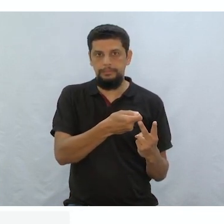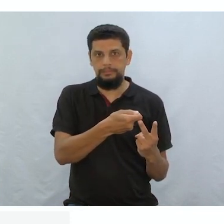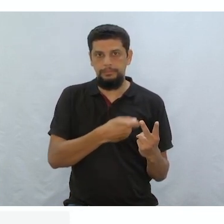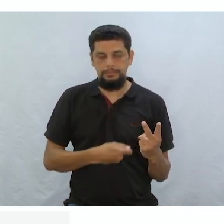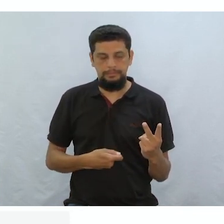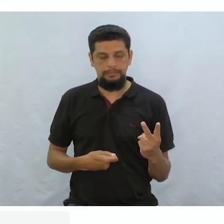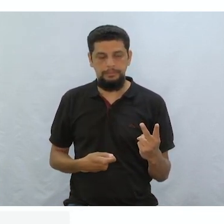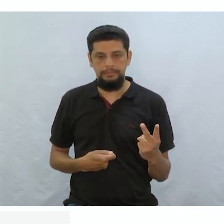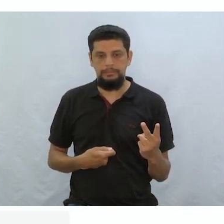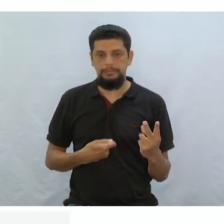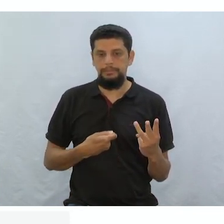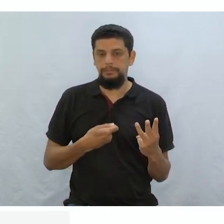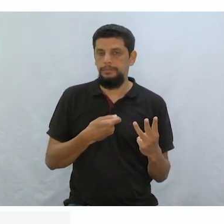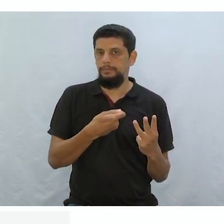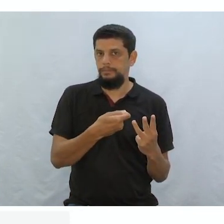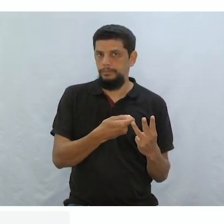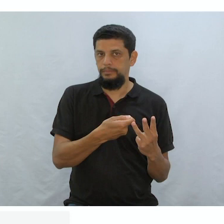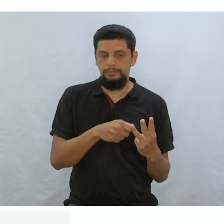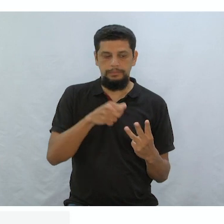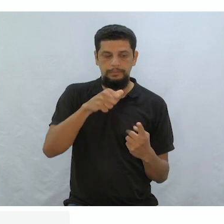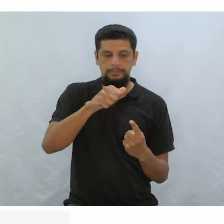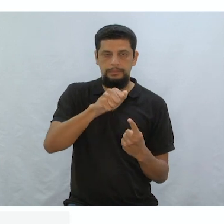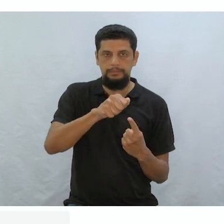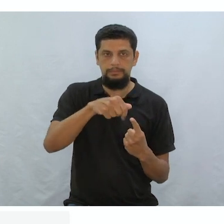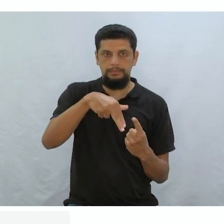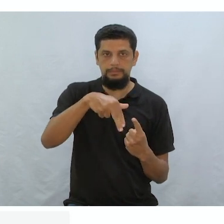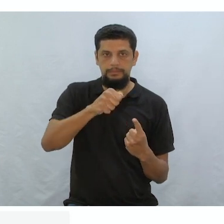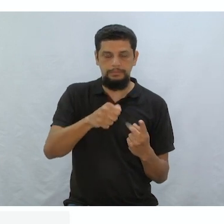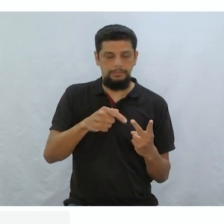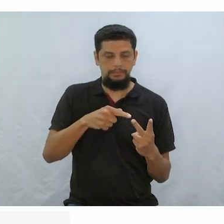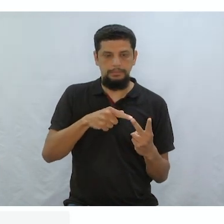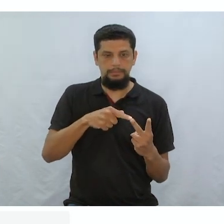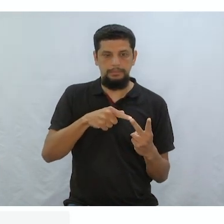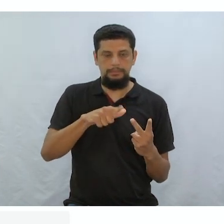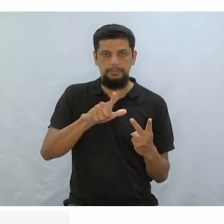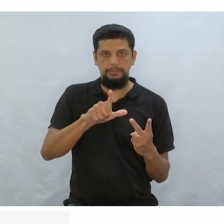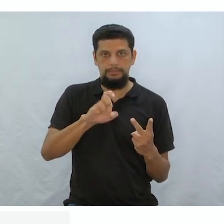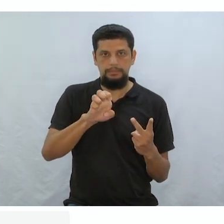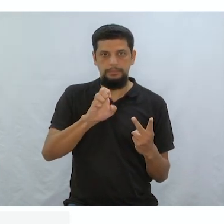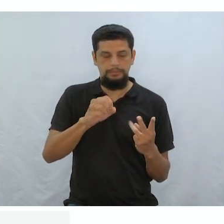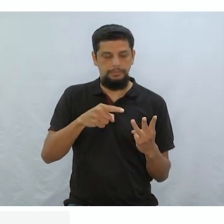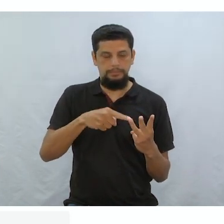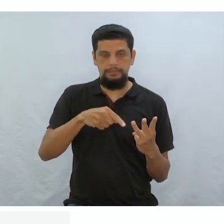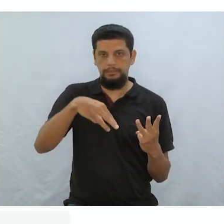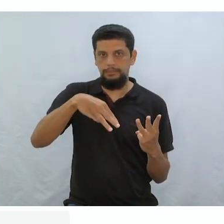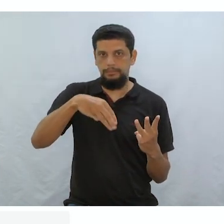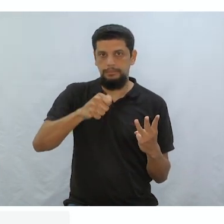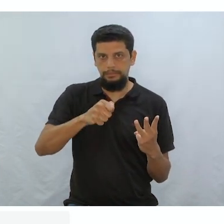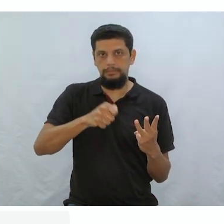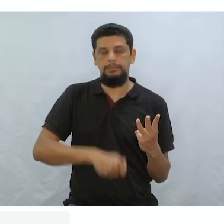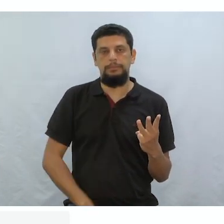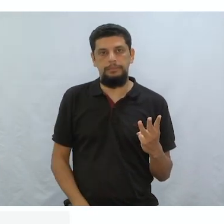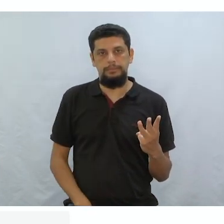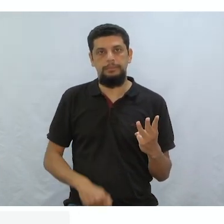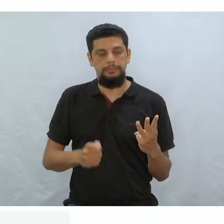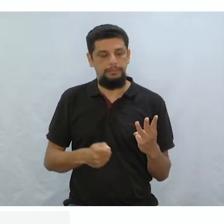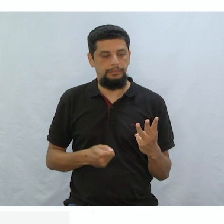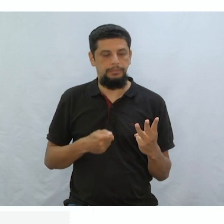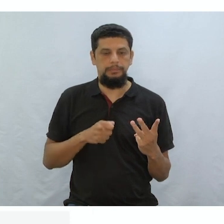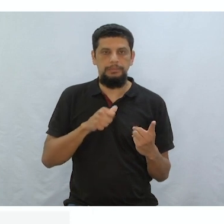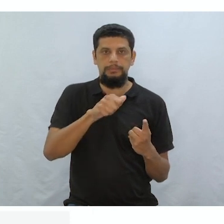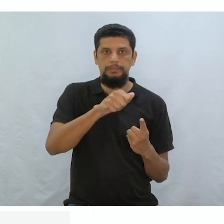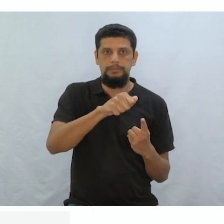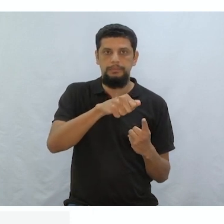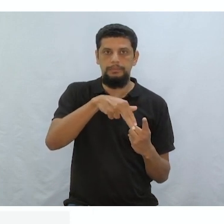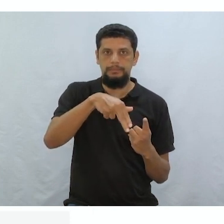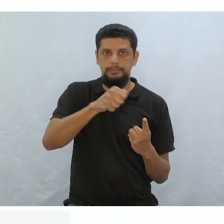outra para o Léo e outra para o Max. Sobraram ainda as balas, né? Então, ela distribuiu novamente. Mais